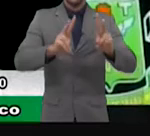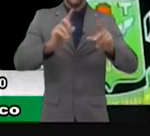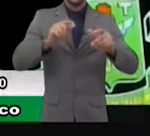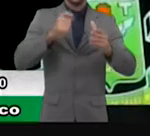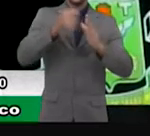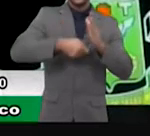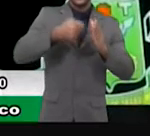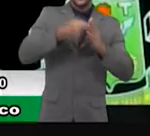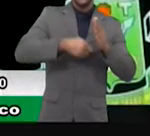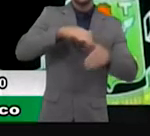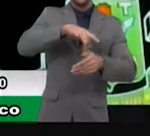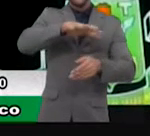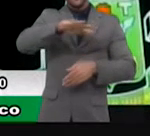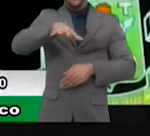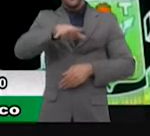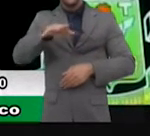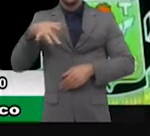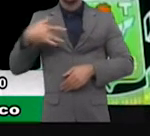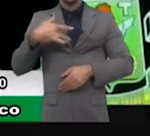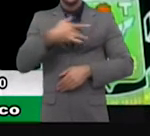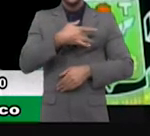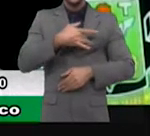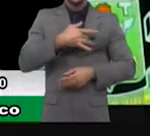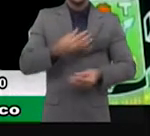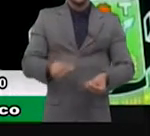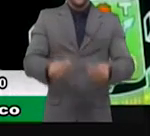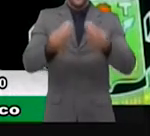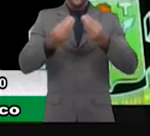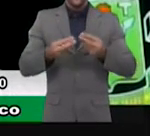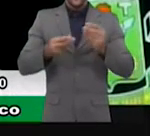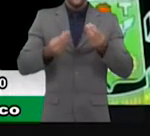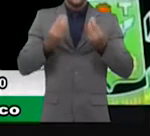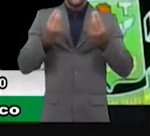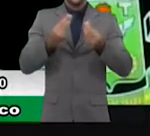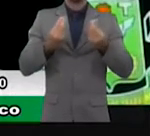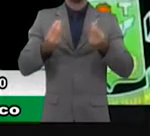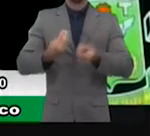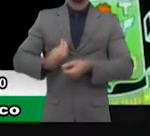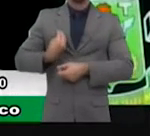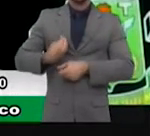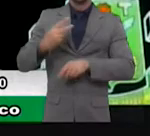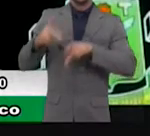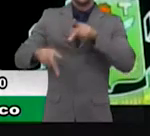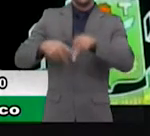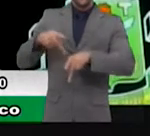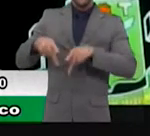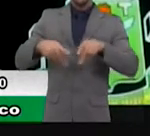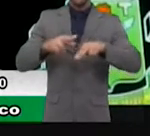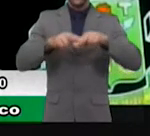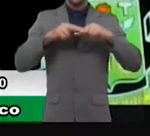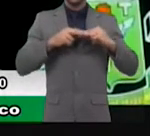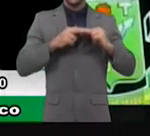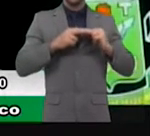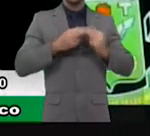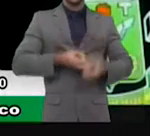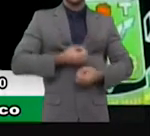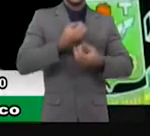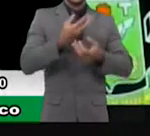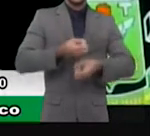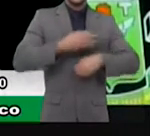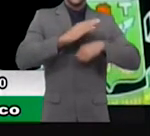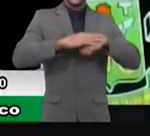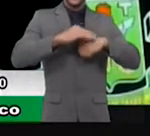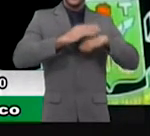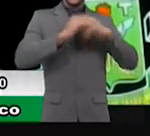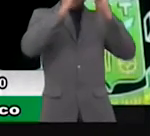saúde para trazer qualidade de vida para o nosso povo. Então, deixar aqui registrado o meu carinho, o meu respeito por Vossa Excelência, e como